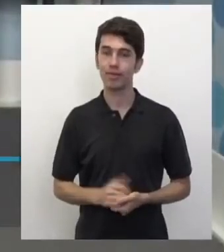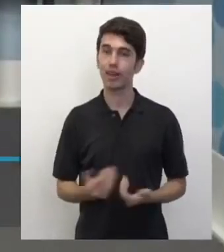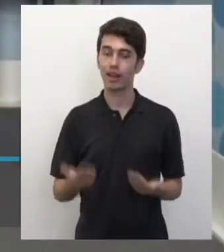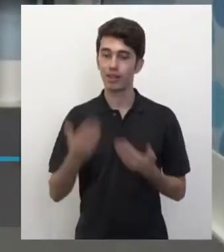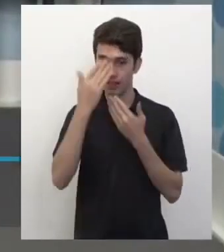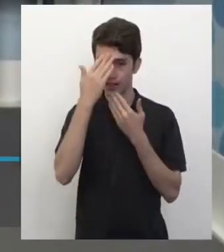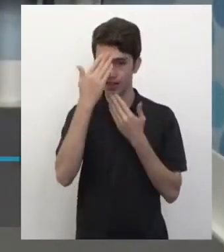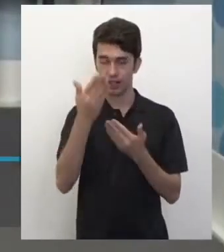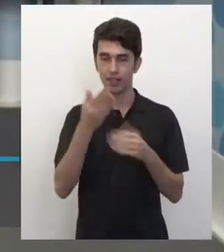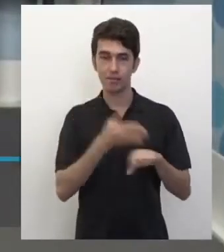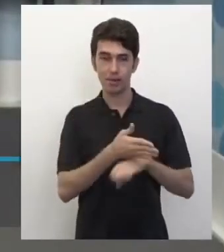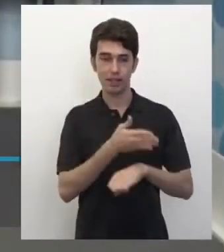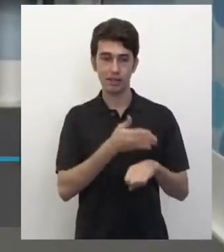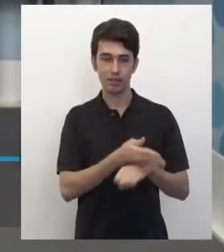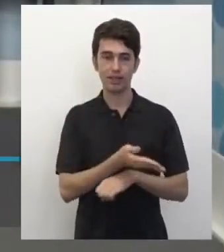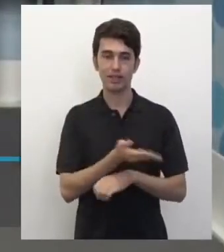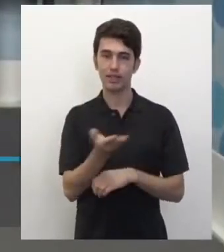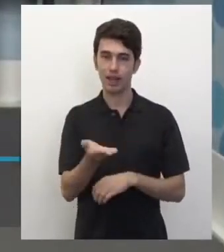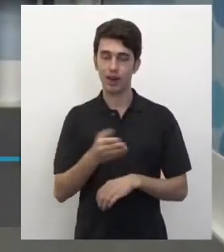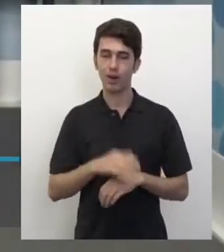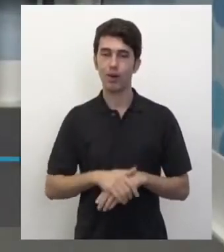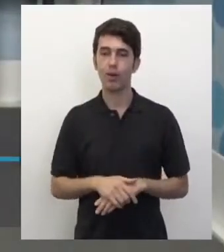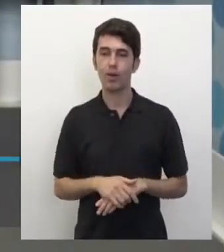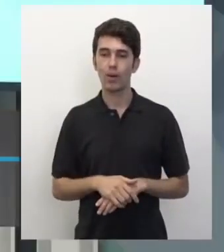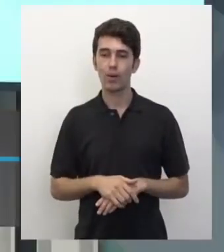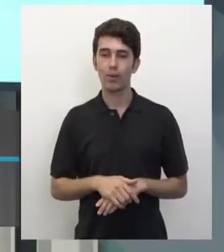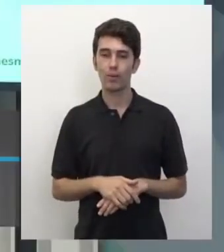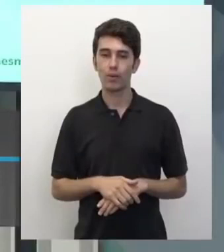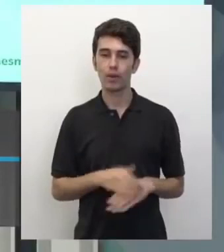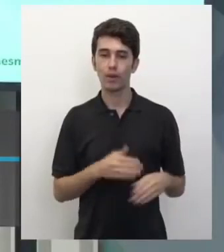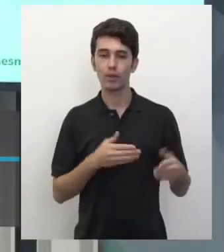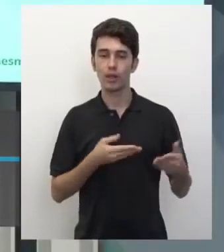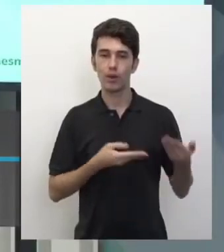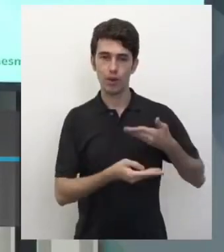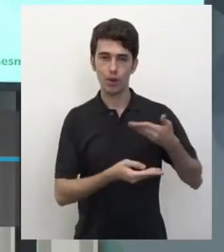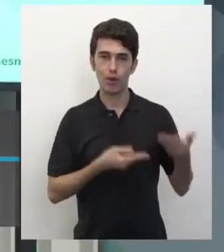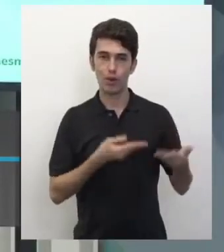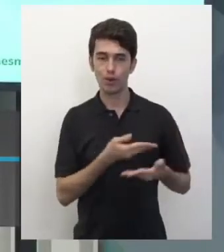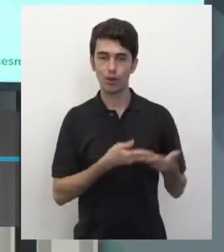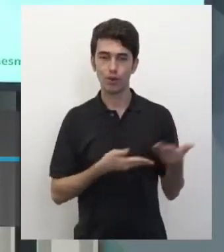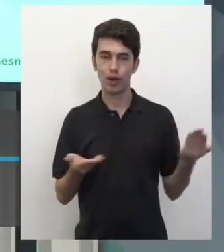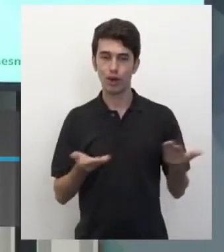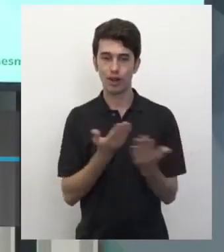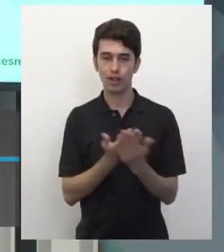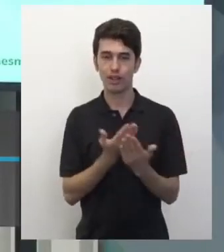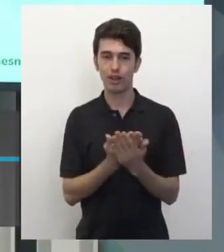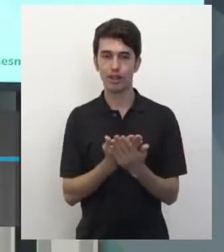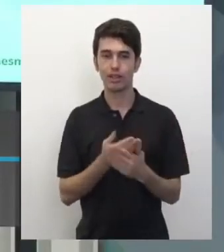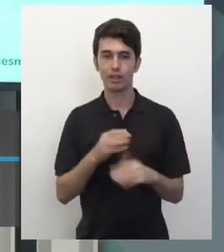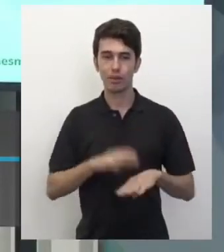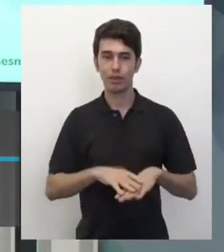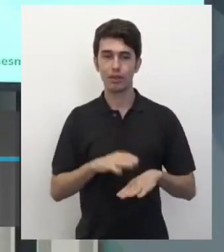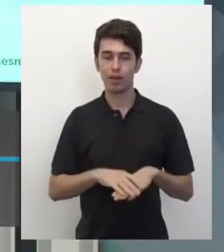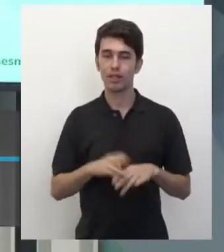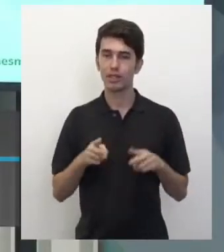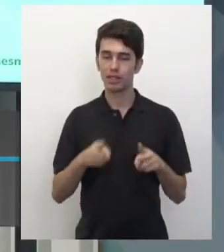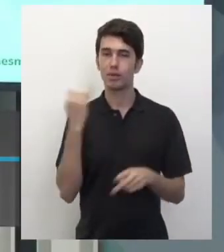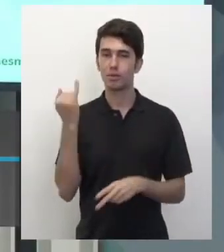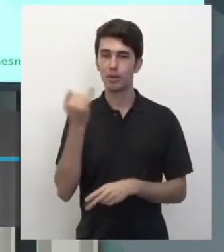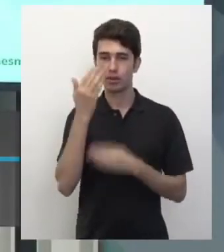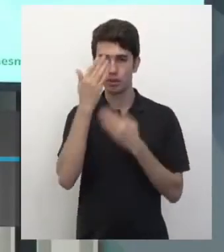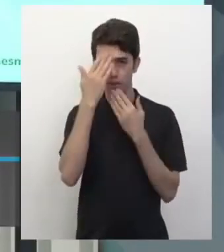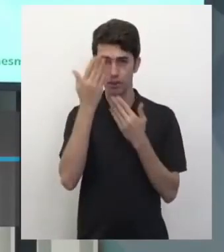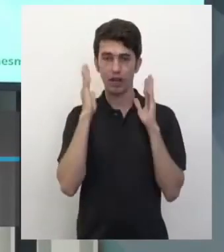bom. A participação, a sua, né, seu convívio aqui nessa aula de matemática com a gente, sempre importante. Muito obrigado